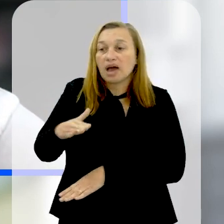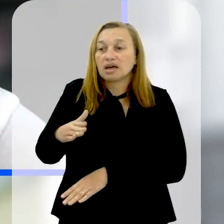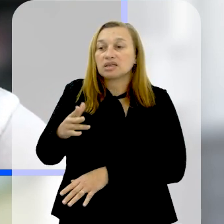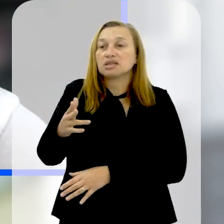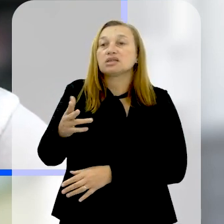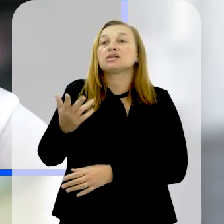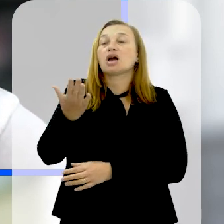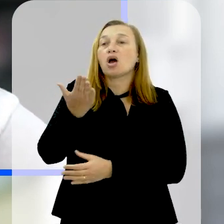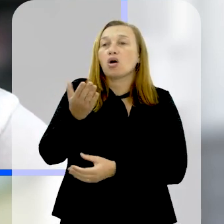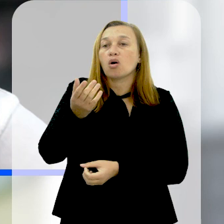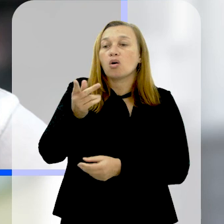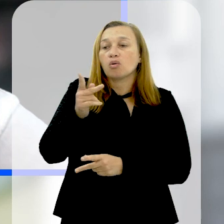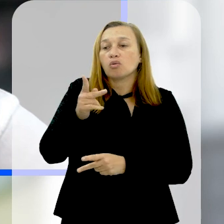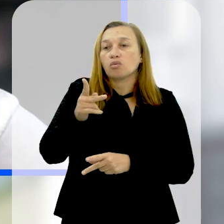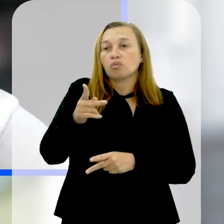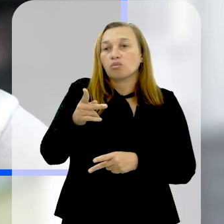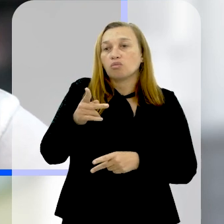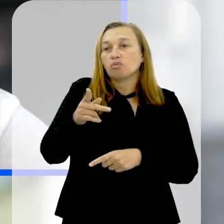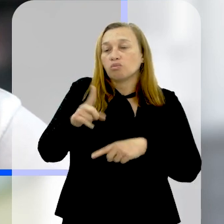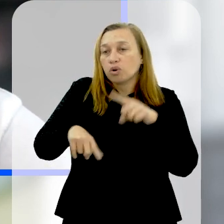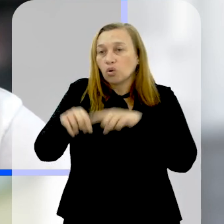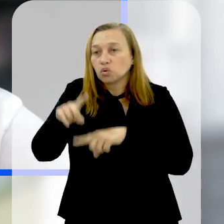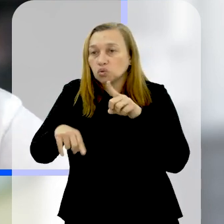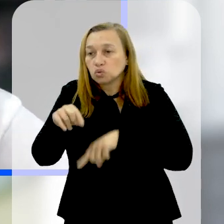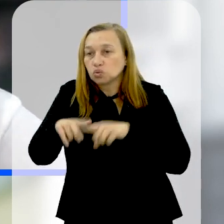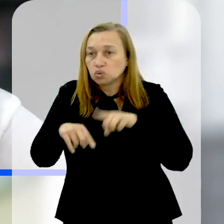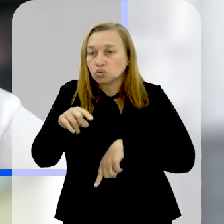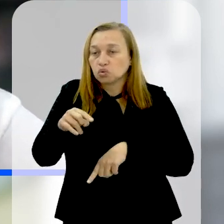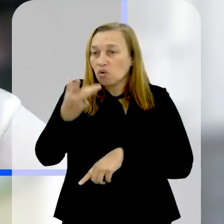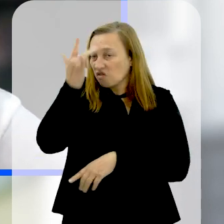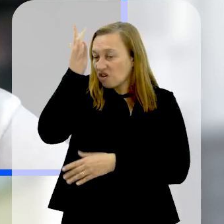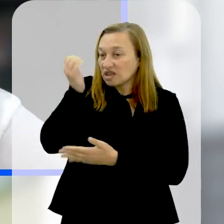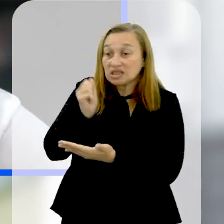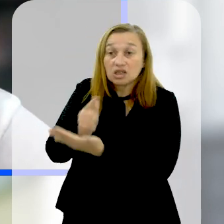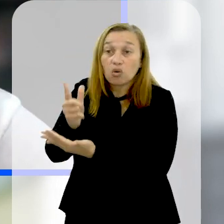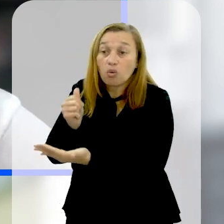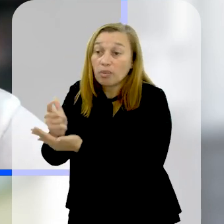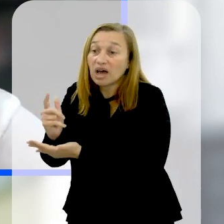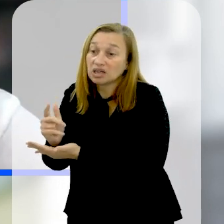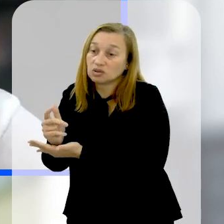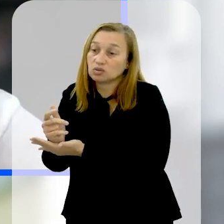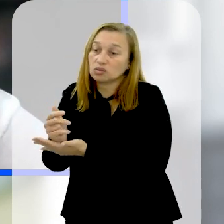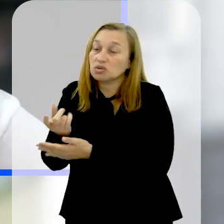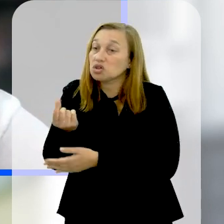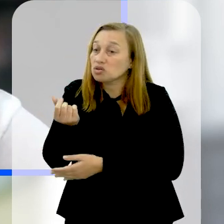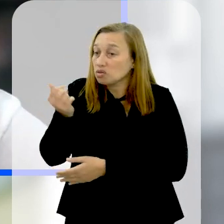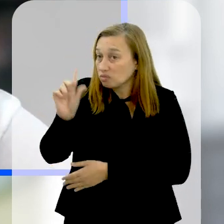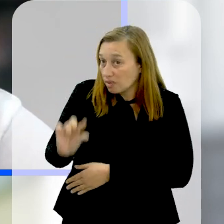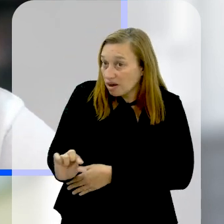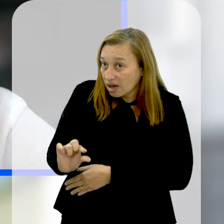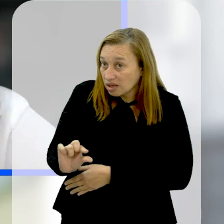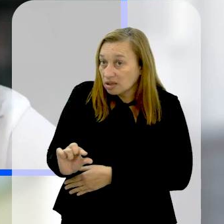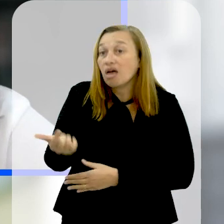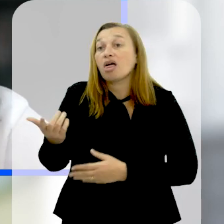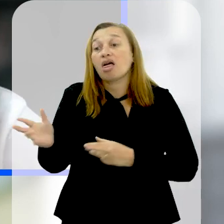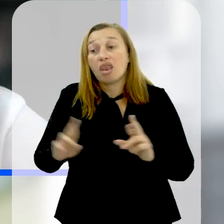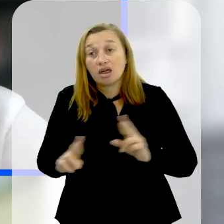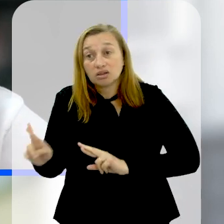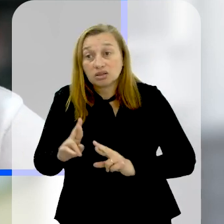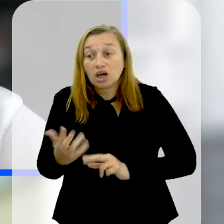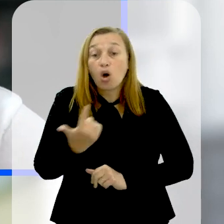mais esse tipo de produto, por serem fáceis de serem comprados, relativamente, aparentemente baratos, né, em relação